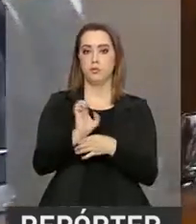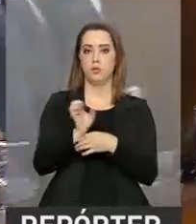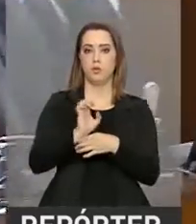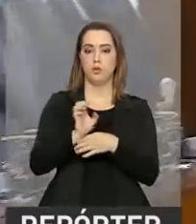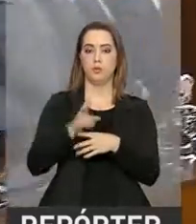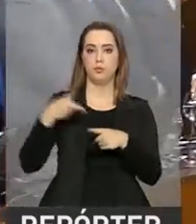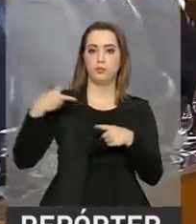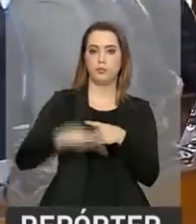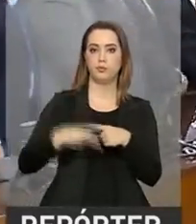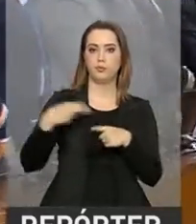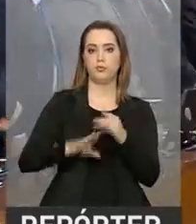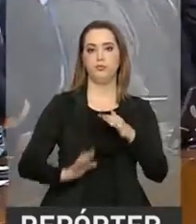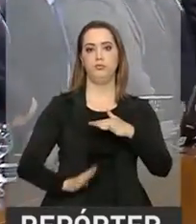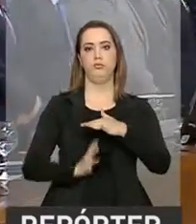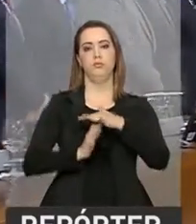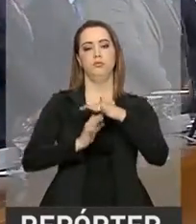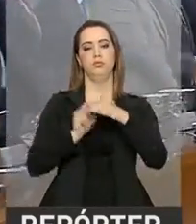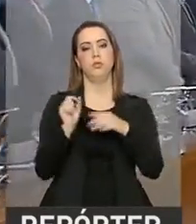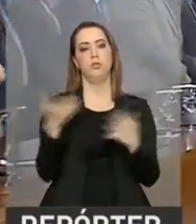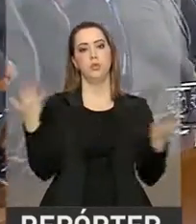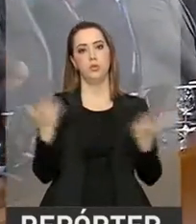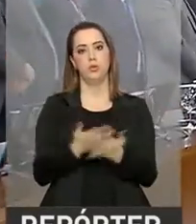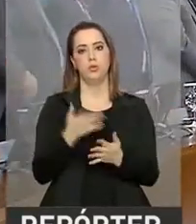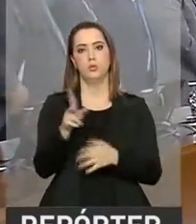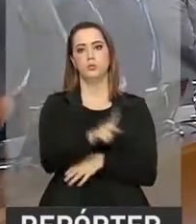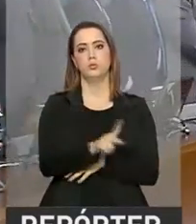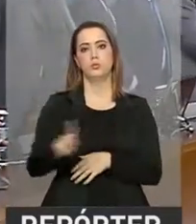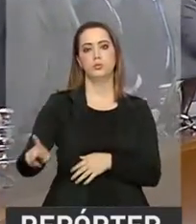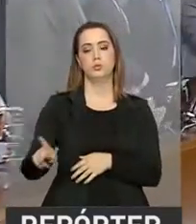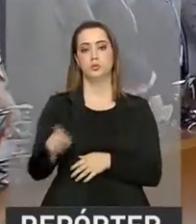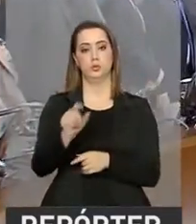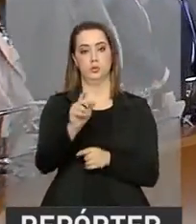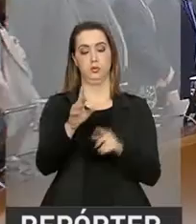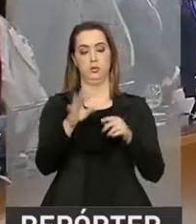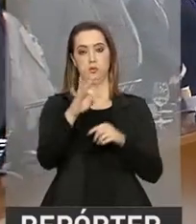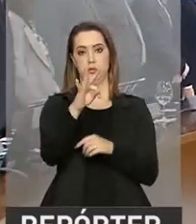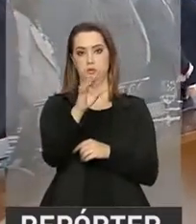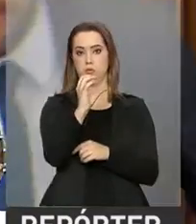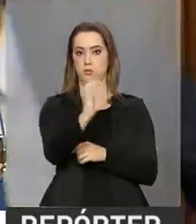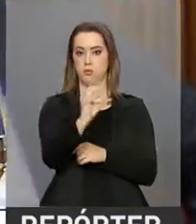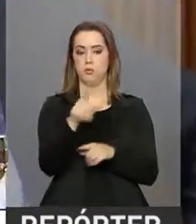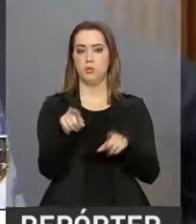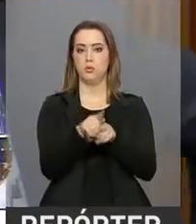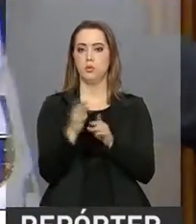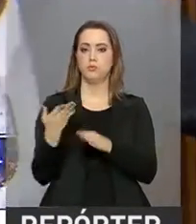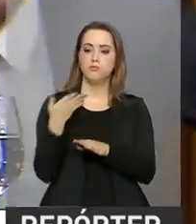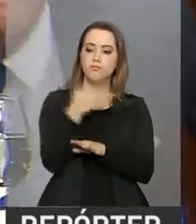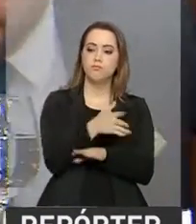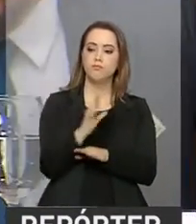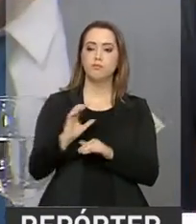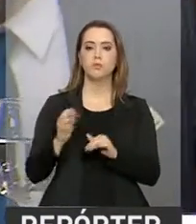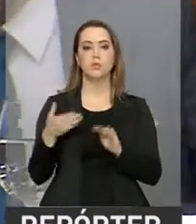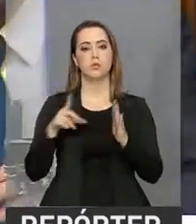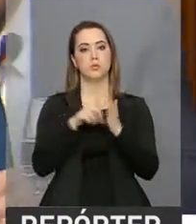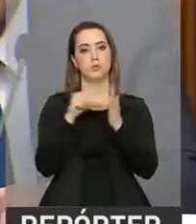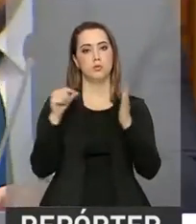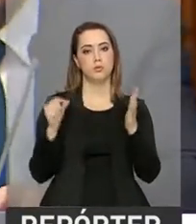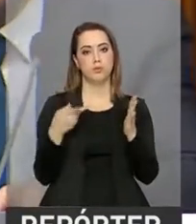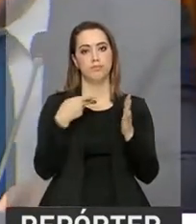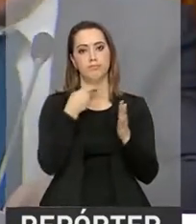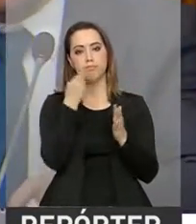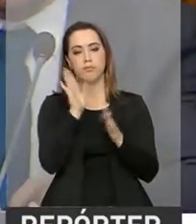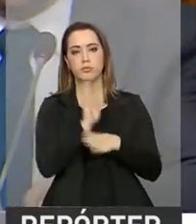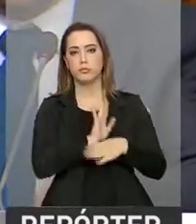gastos federais. Hoje foi a vez dos presidentes dos Tribunais de Contas dos estados irem ao Palácio do Planalto